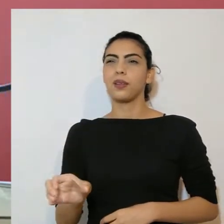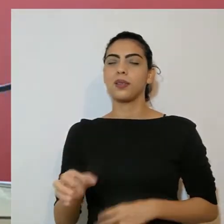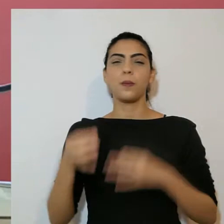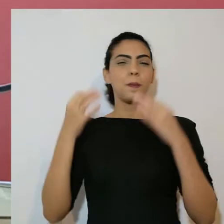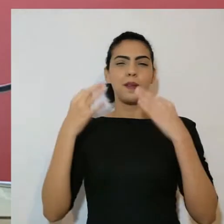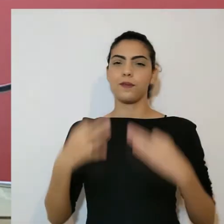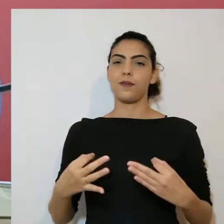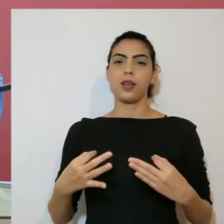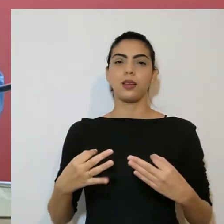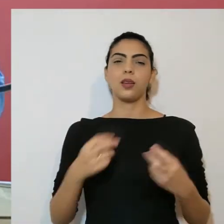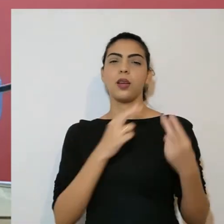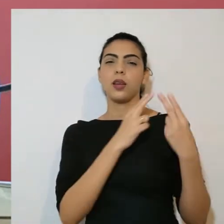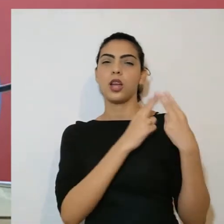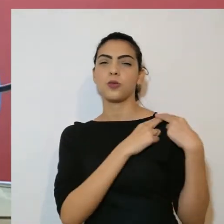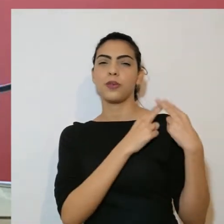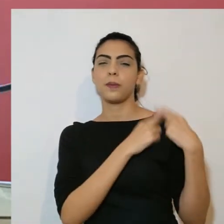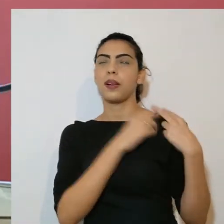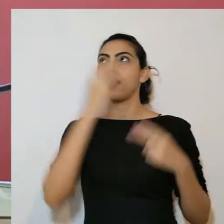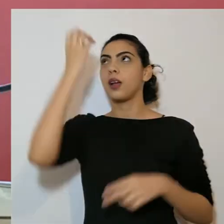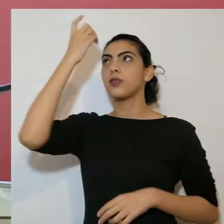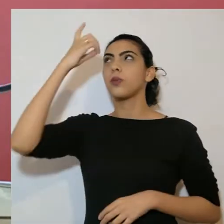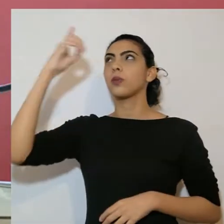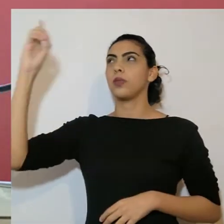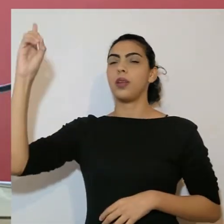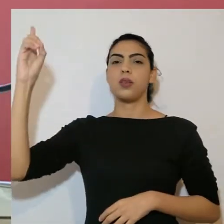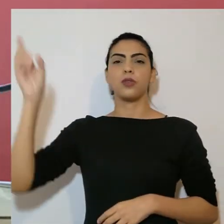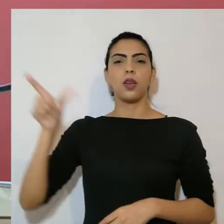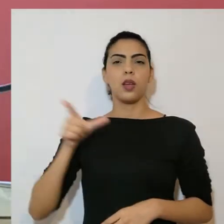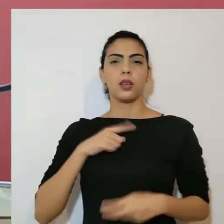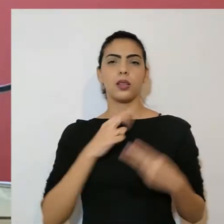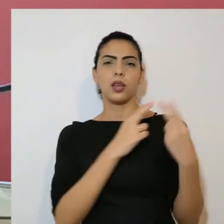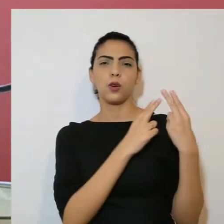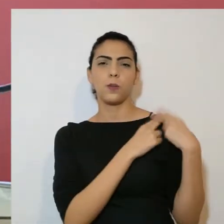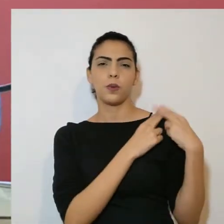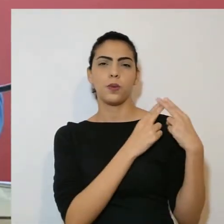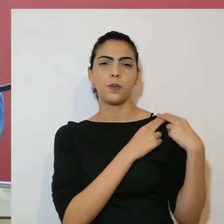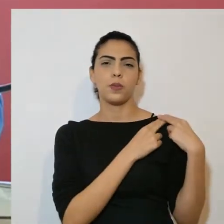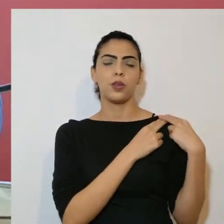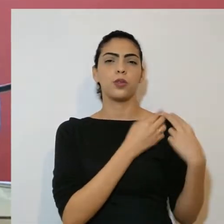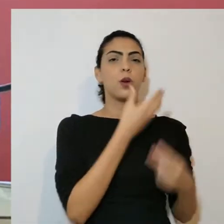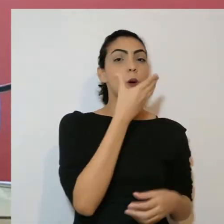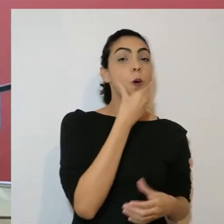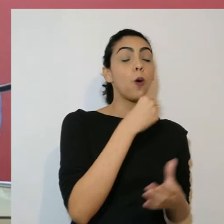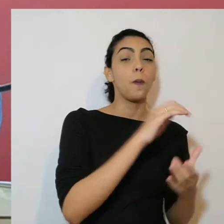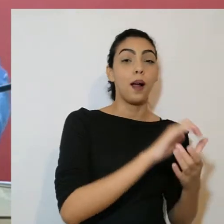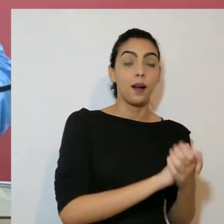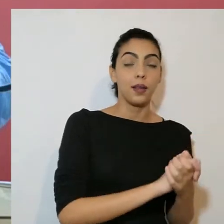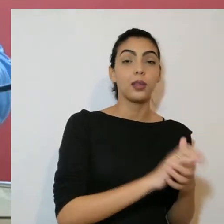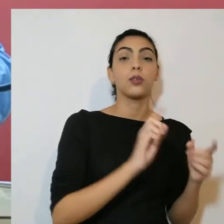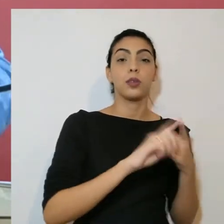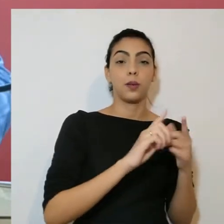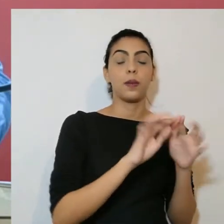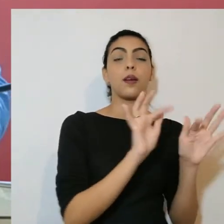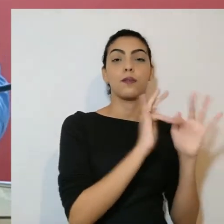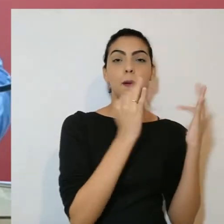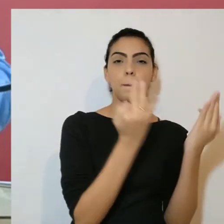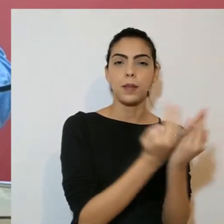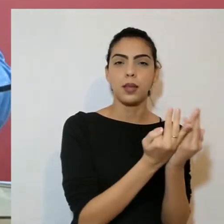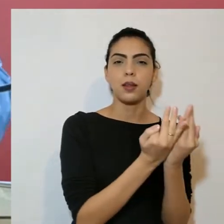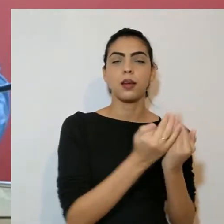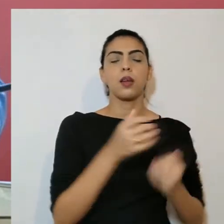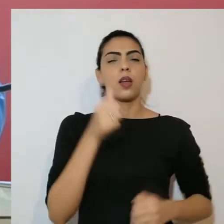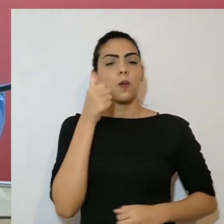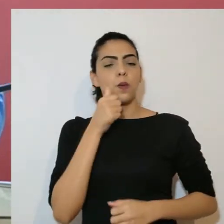Deus, que entende o compromisso com seu marido e com sua família. Ela é